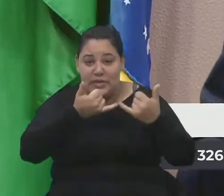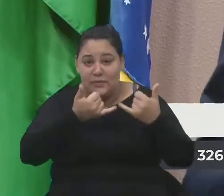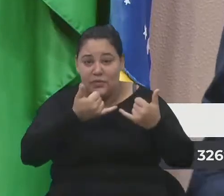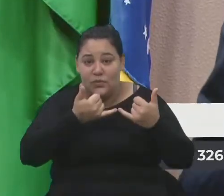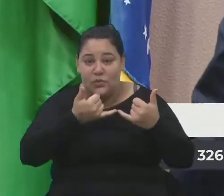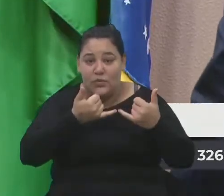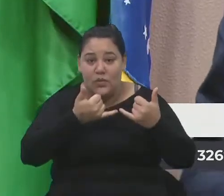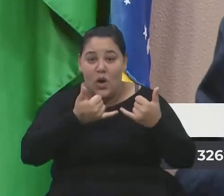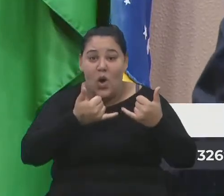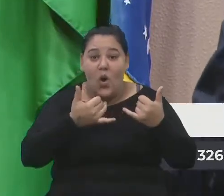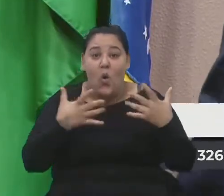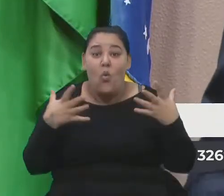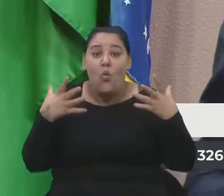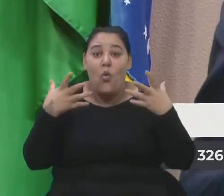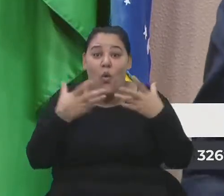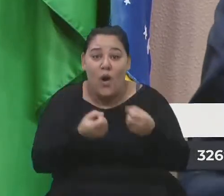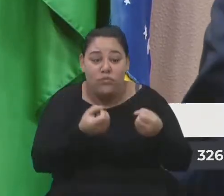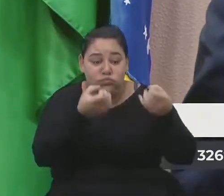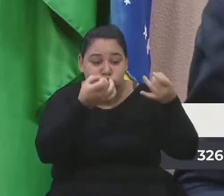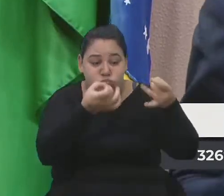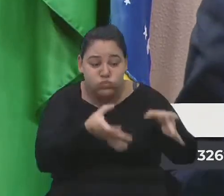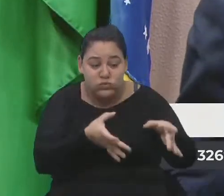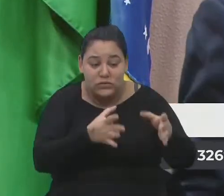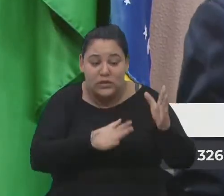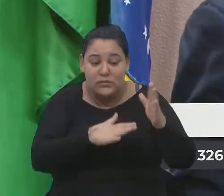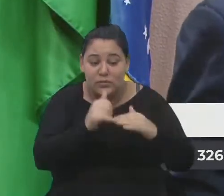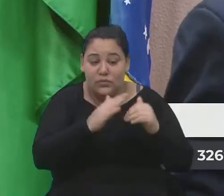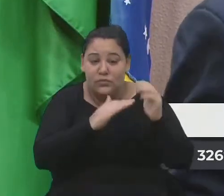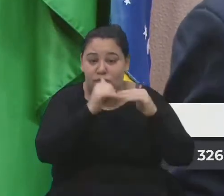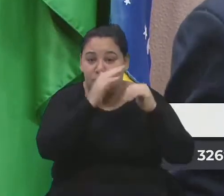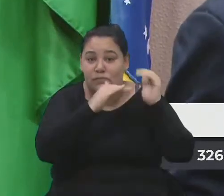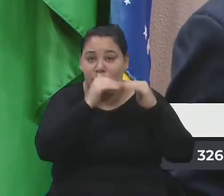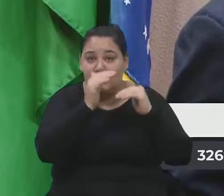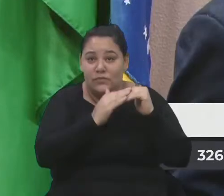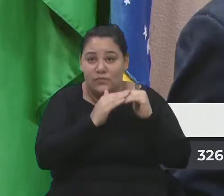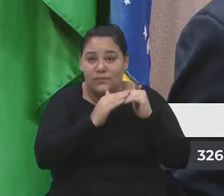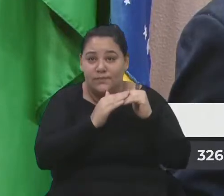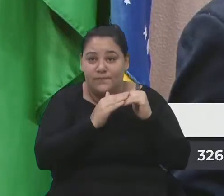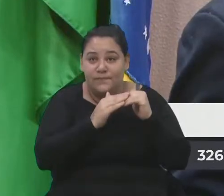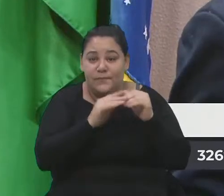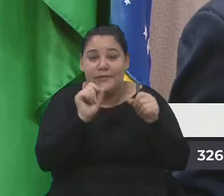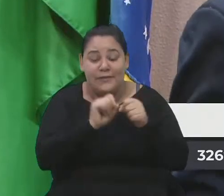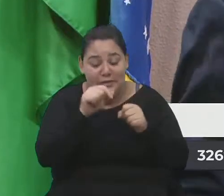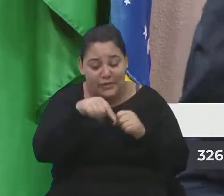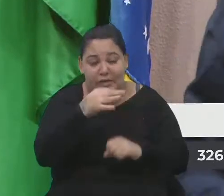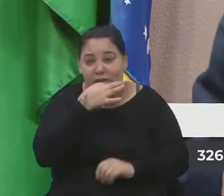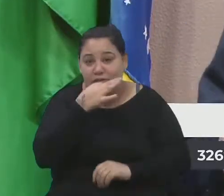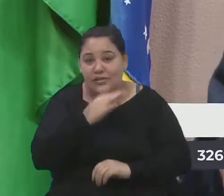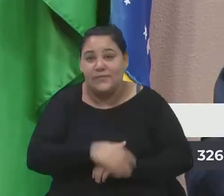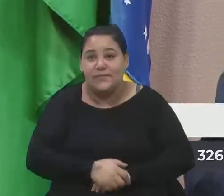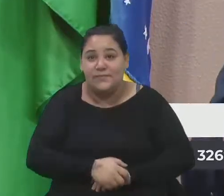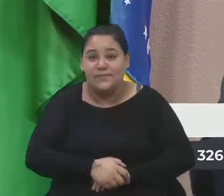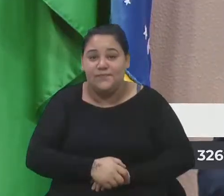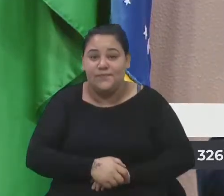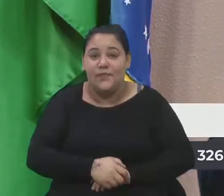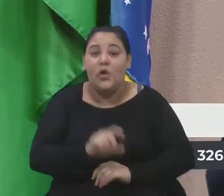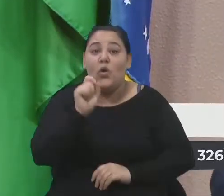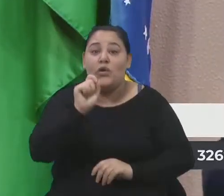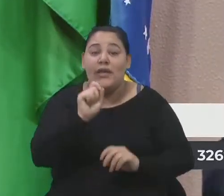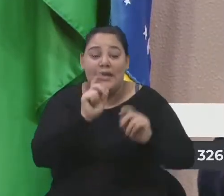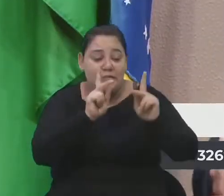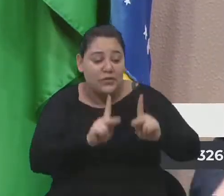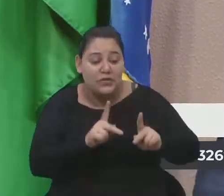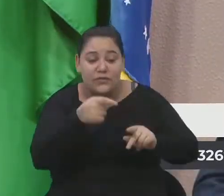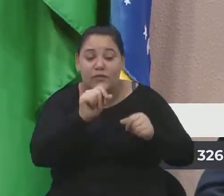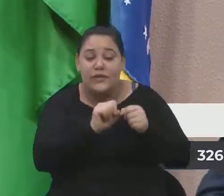quanto entulho não está sendo produzido em todas as obras que estão sendo construídas em Caxias do Sul? O que que esse pessoal vai fazer se não tem